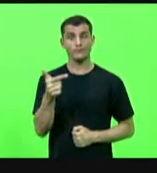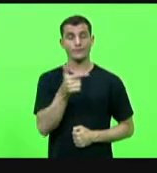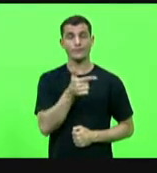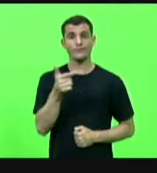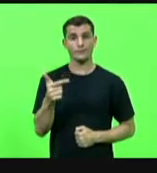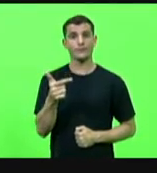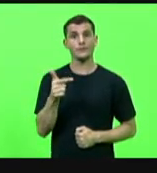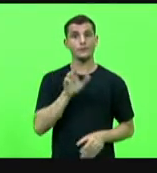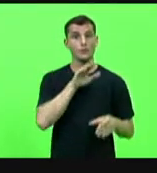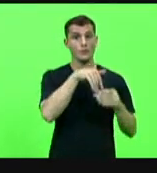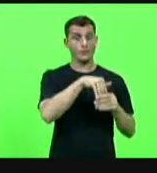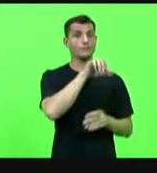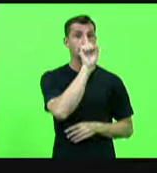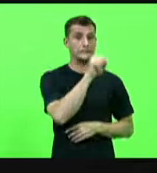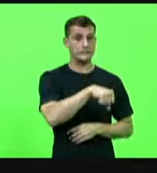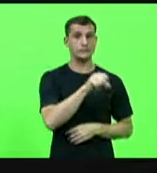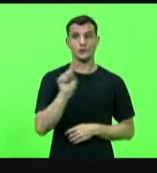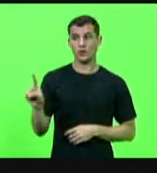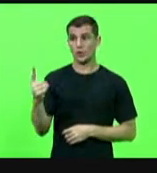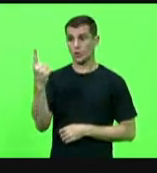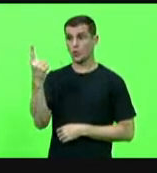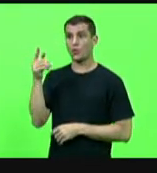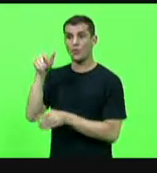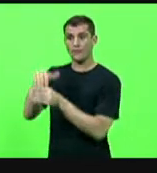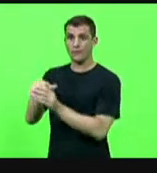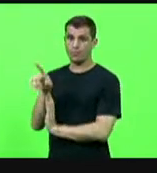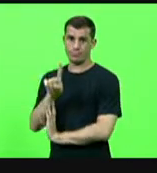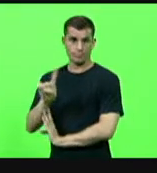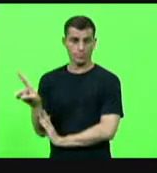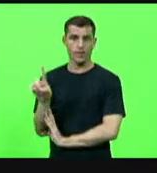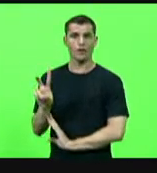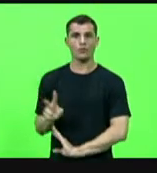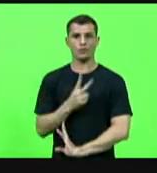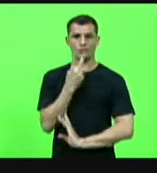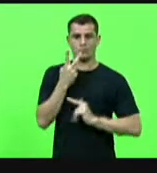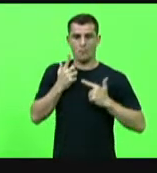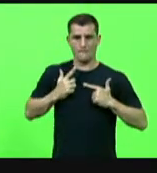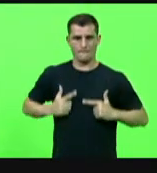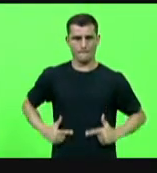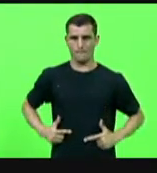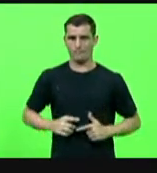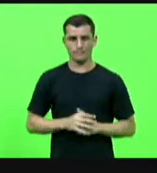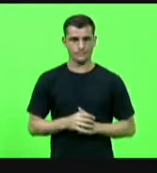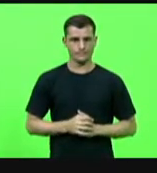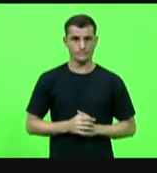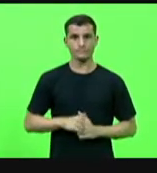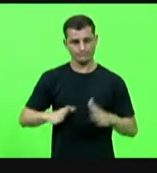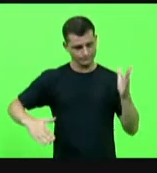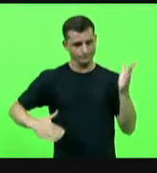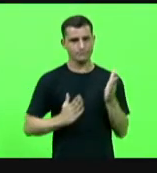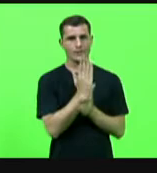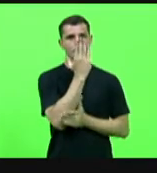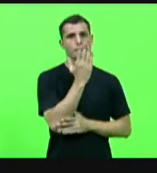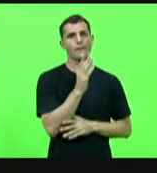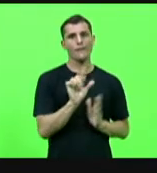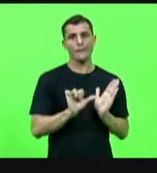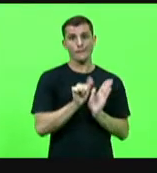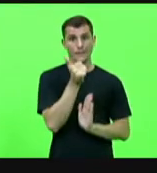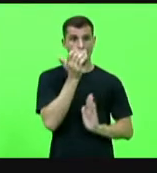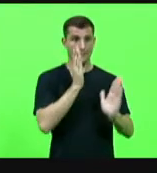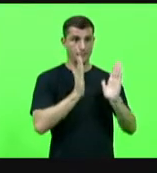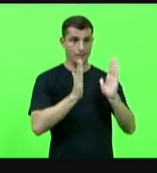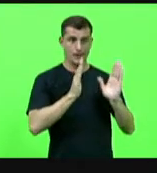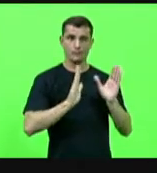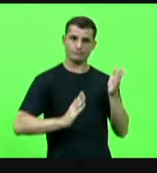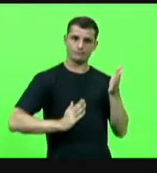22 votos sim, um voto não e duas abstenções. Está aprovado em primeiro turno.